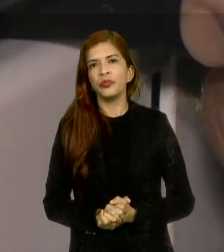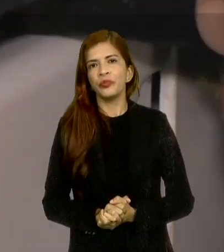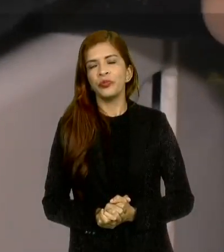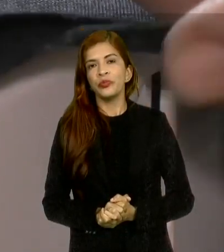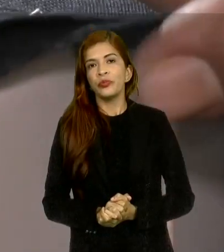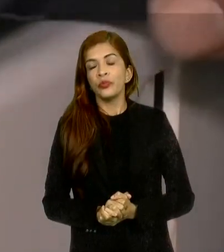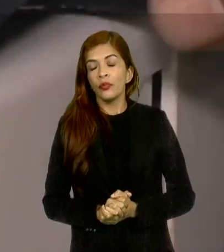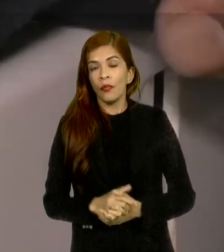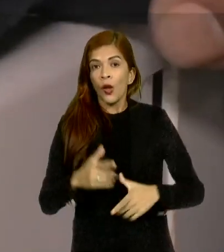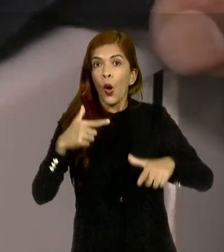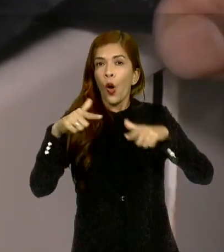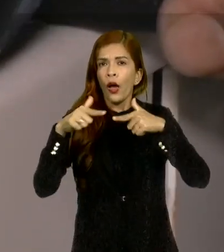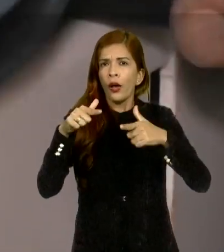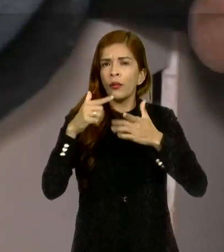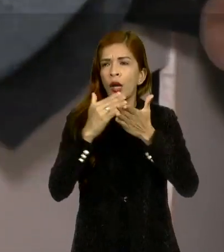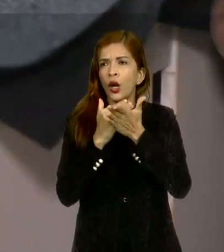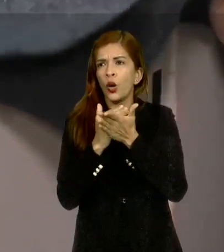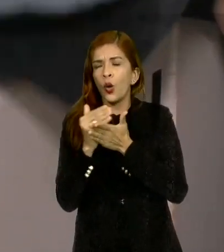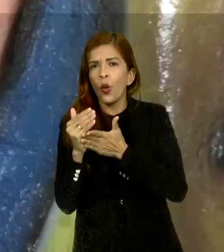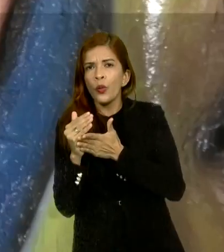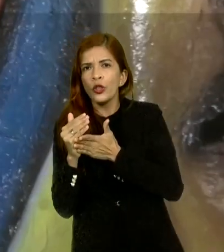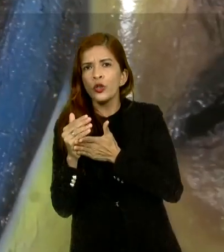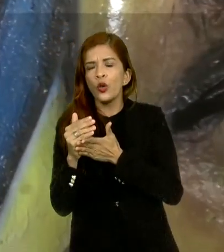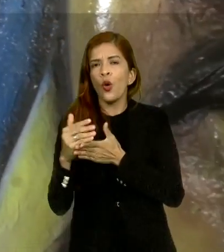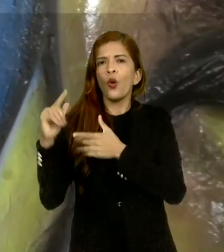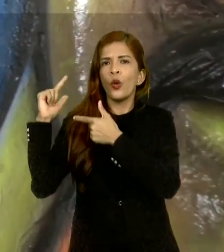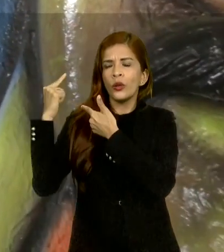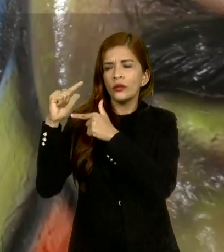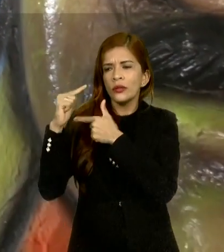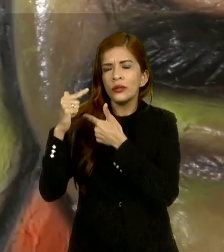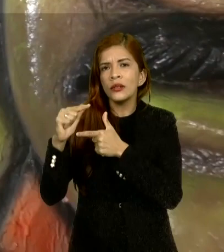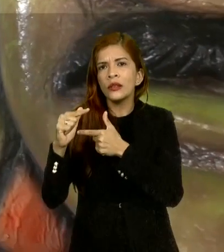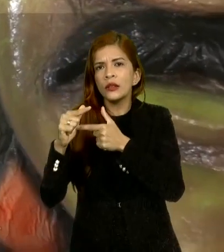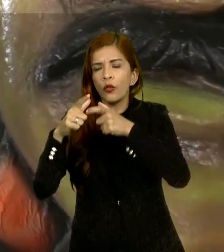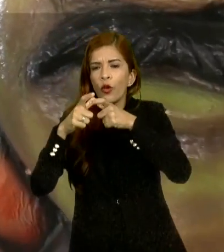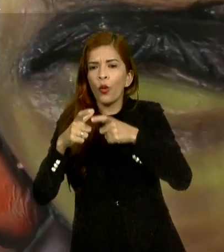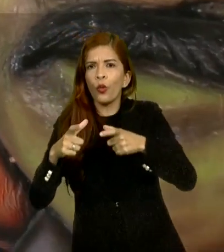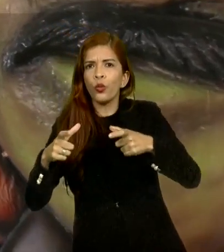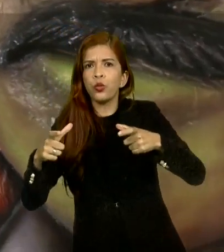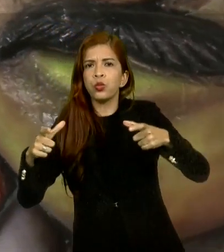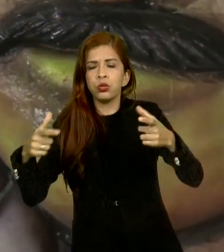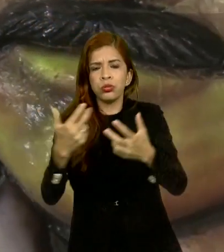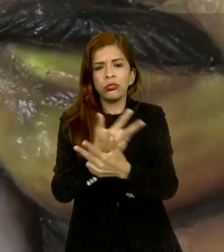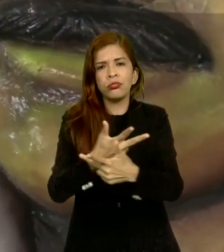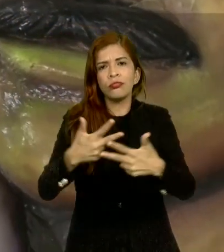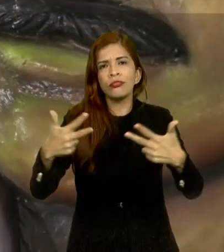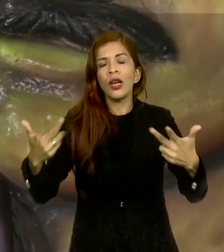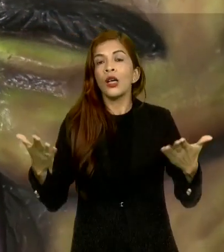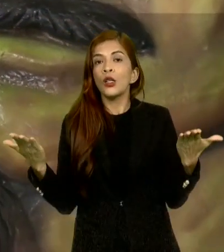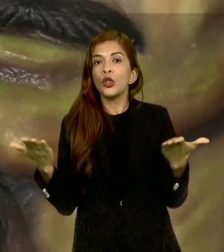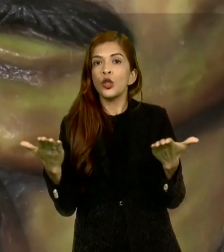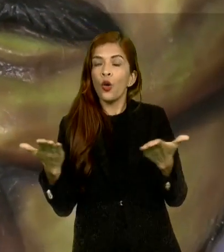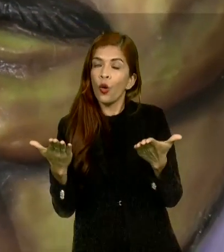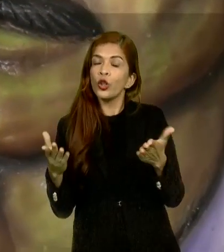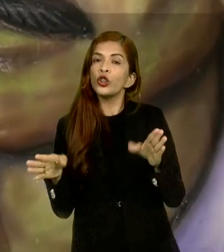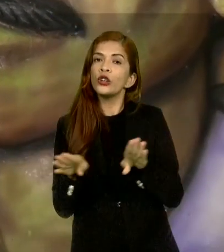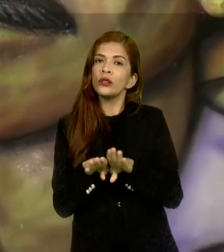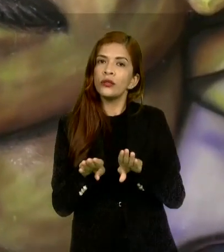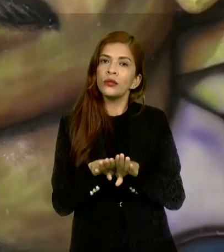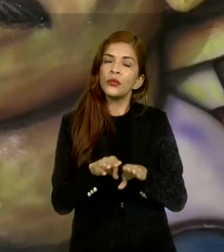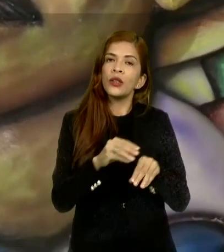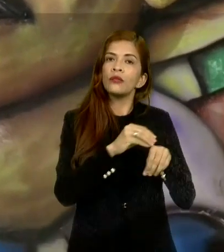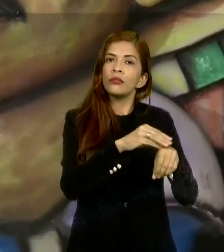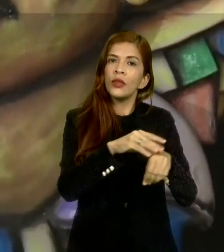O trabalho, que começou com os blocos tradicionais de São Luís, foi crescendo, se diversificando e hoje também oferece produtos para